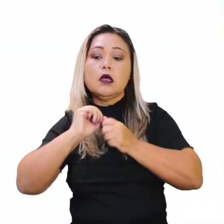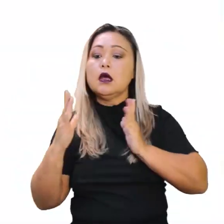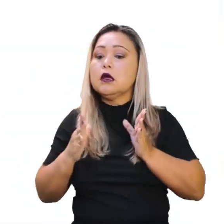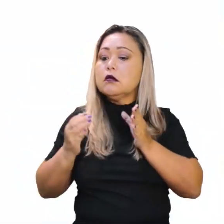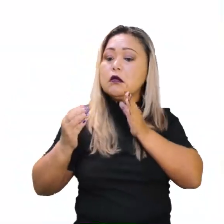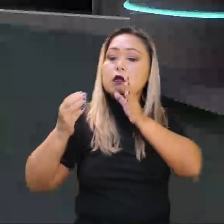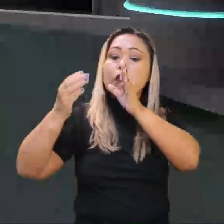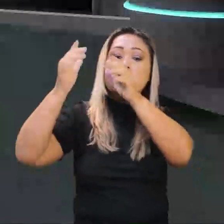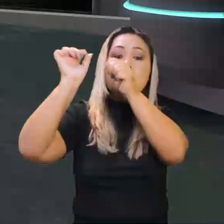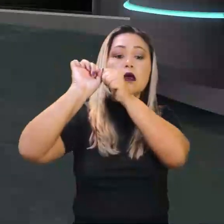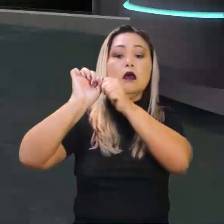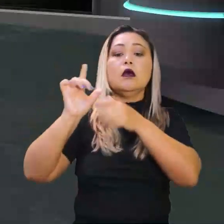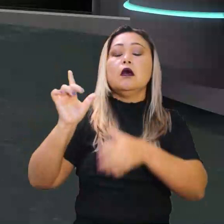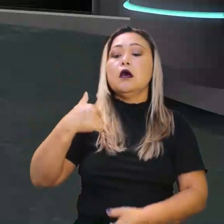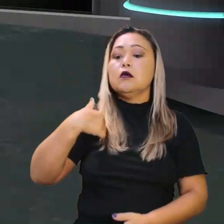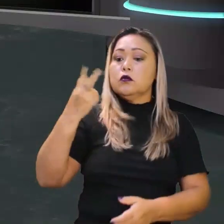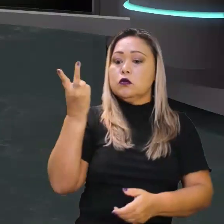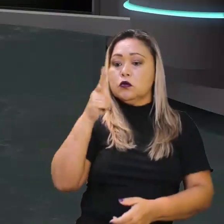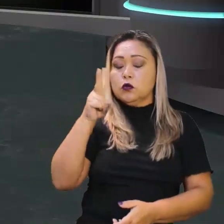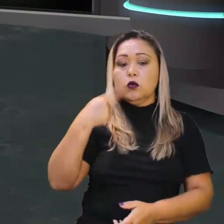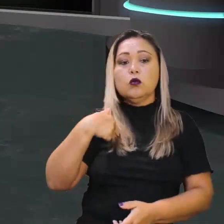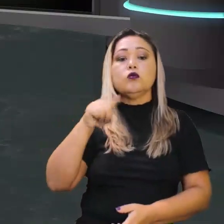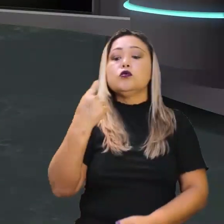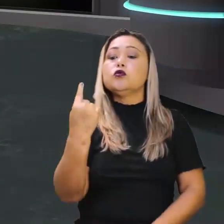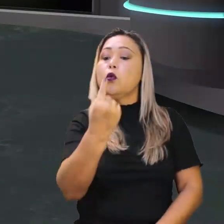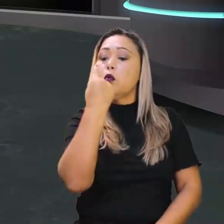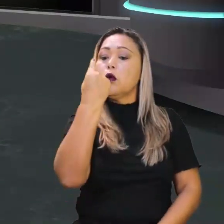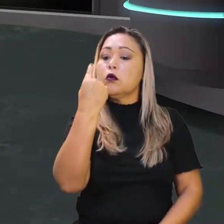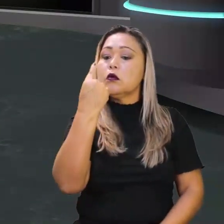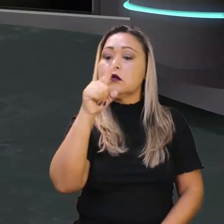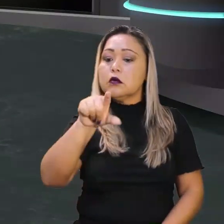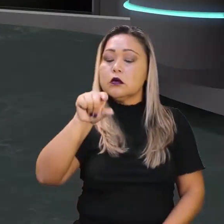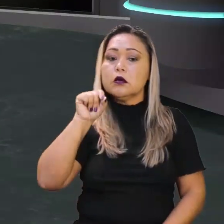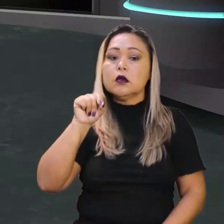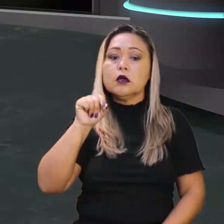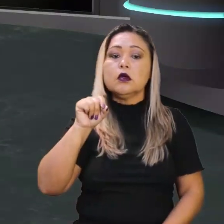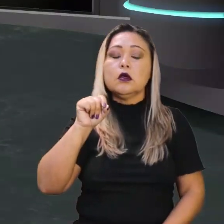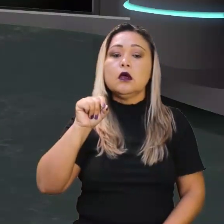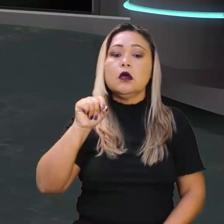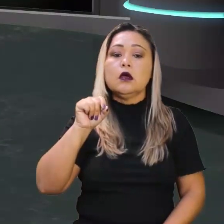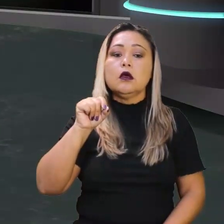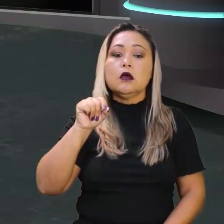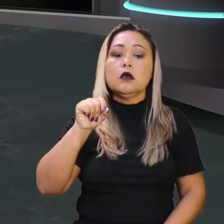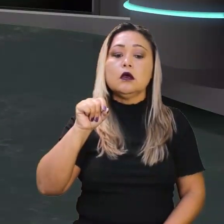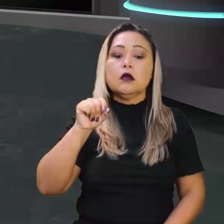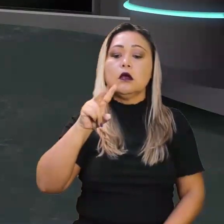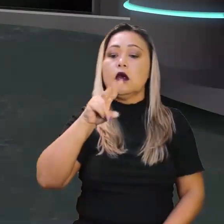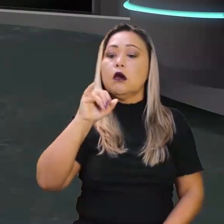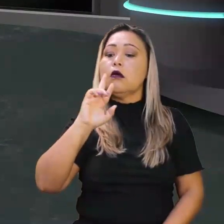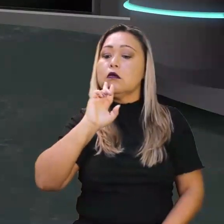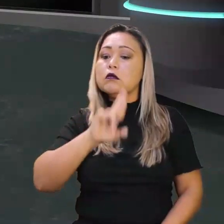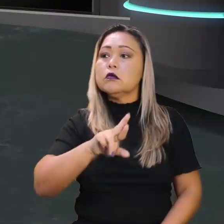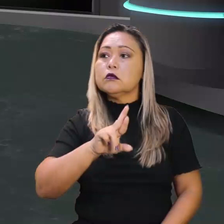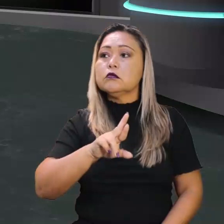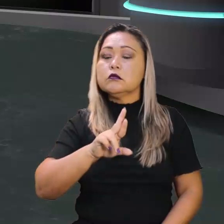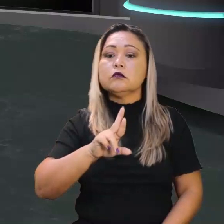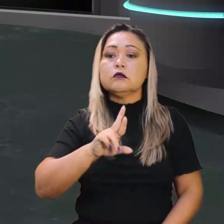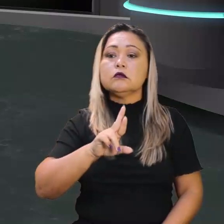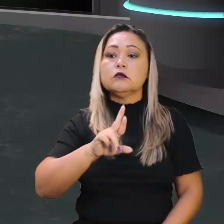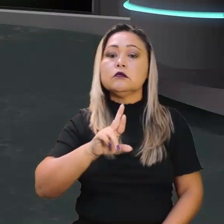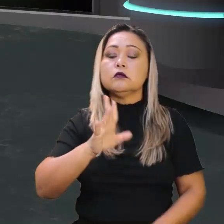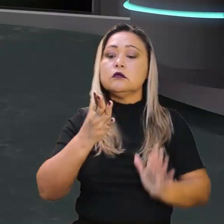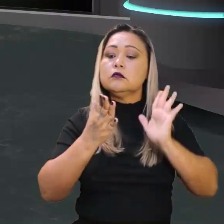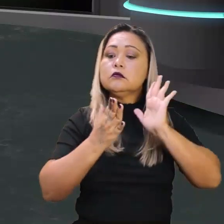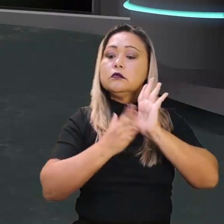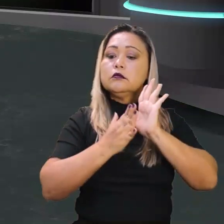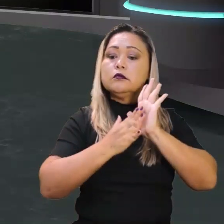com 2 quadros cada uma, mas que só uma dessas alternativas vai resolver a nossa